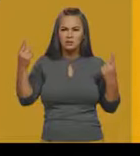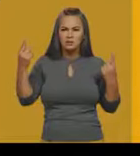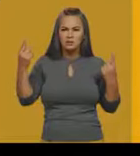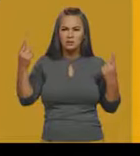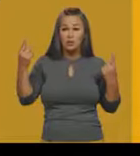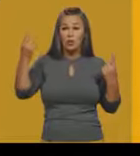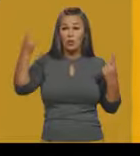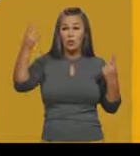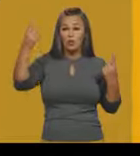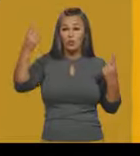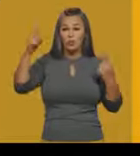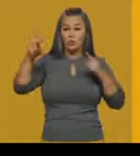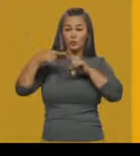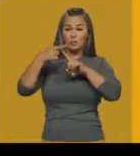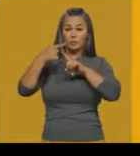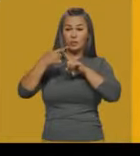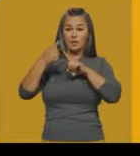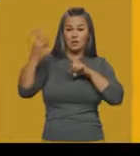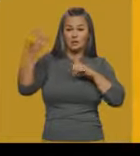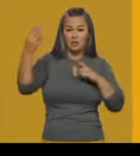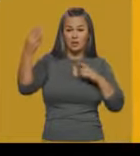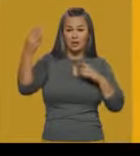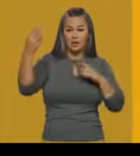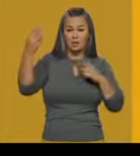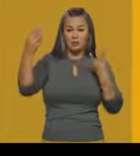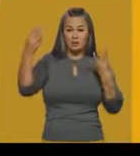1 mais 3, 4.